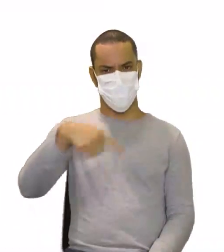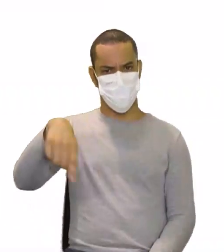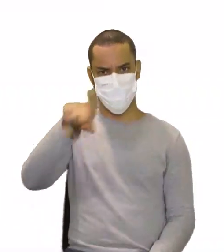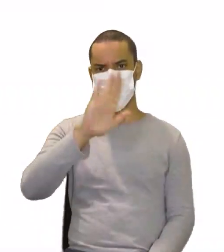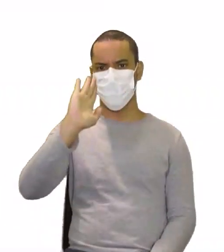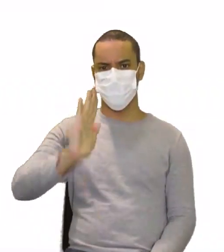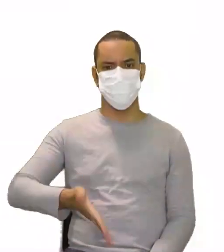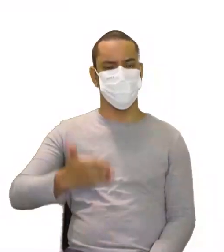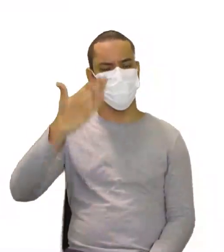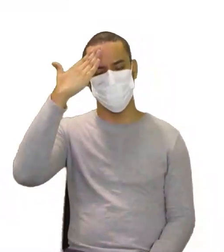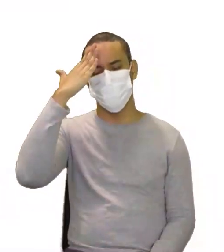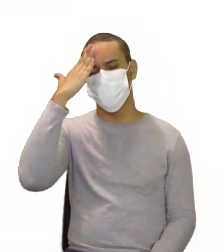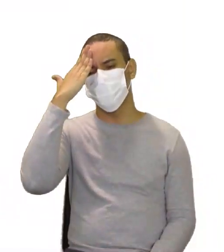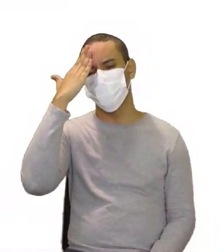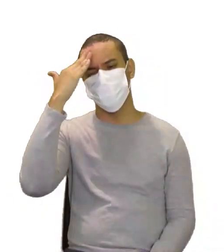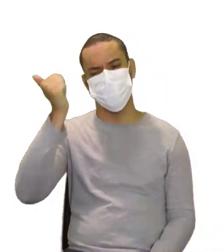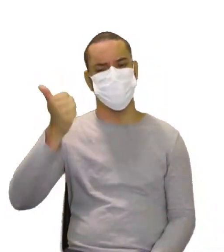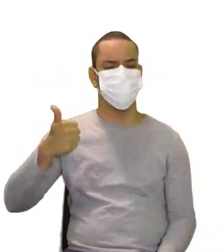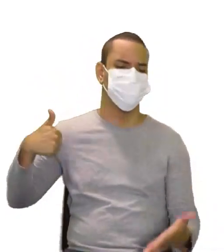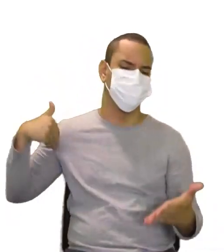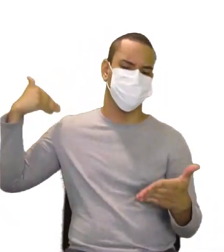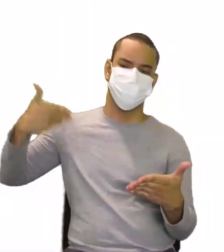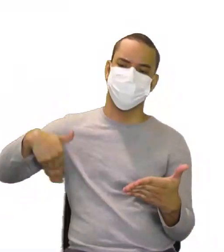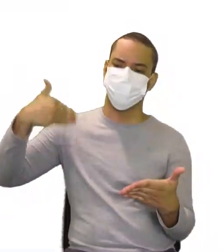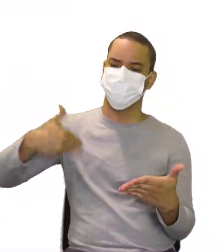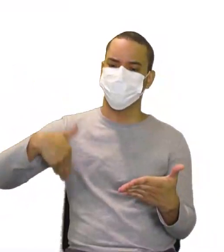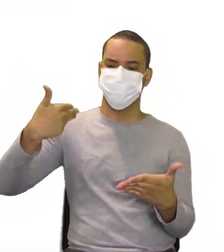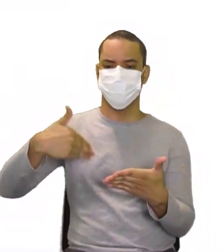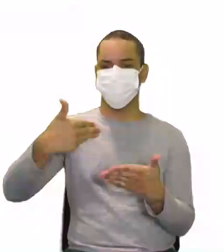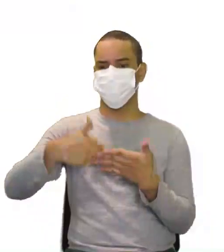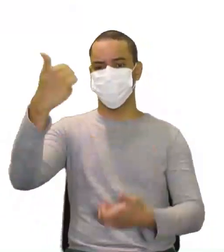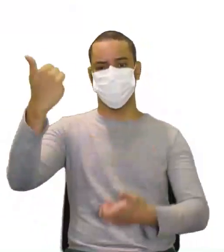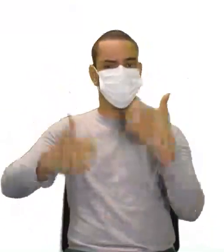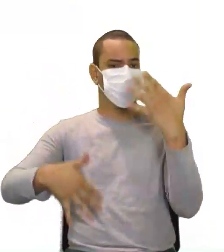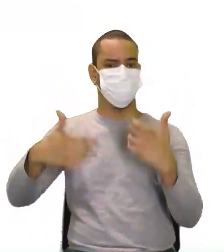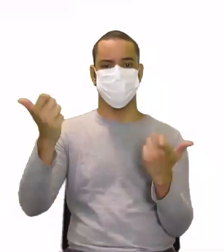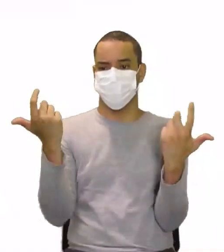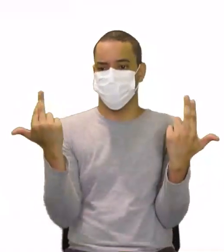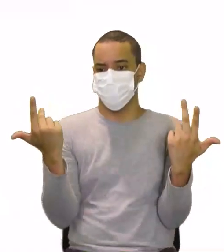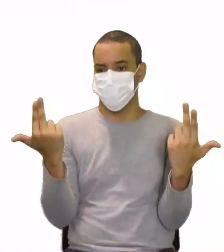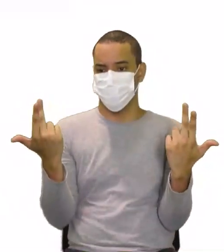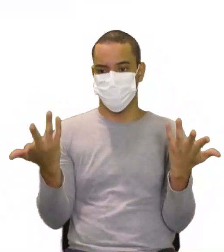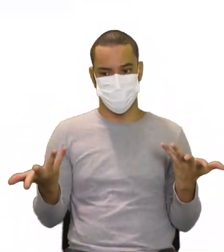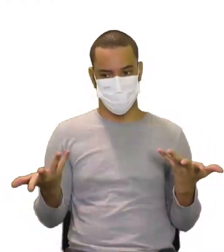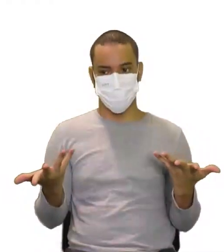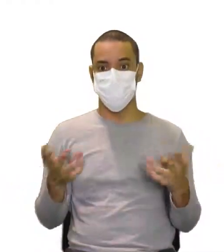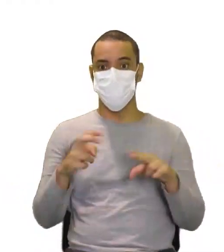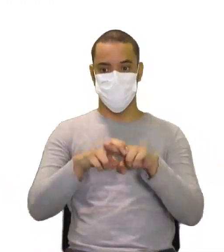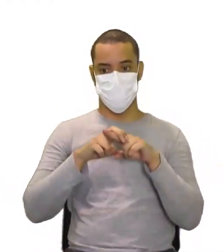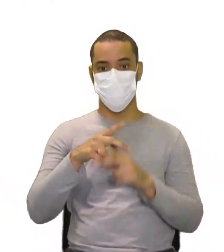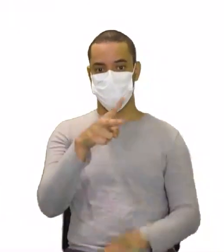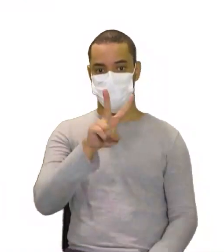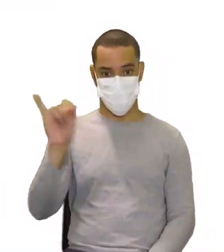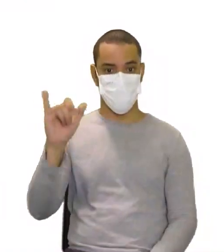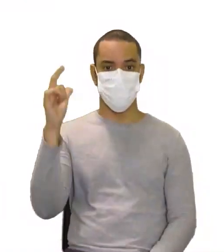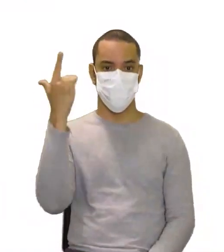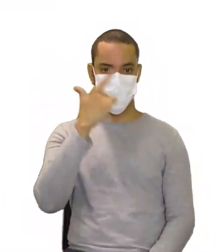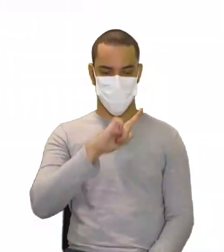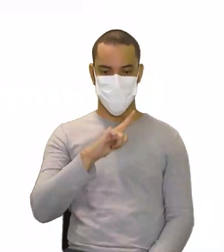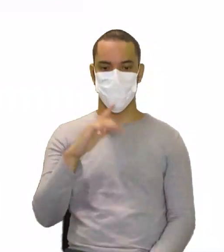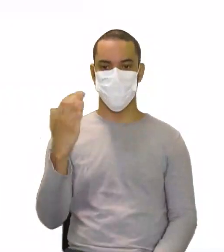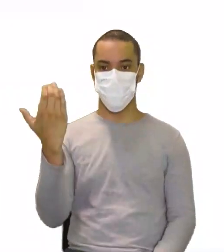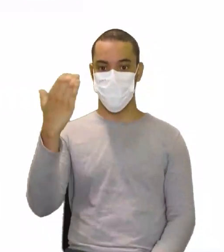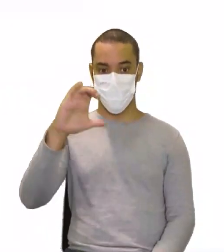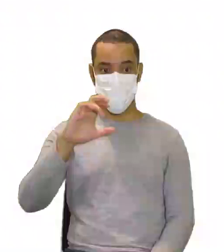aí calejados de fazer essas atividades. Então, você chega no